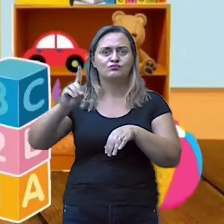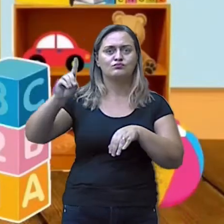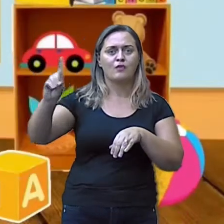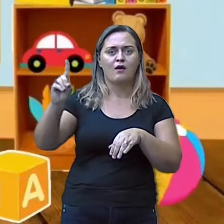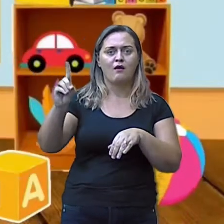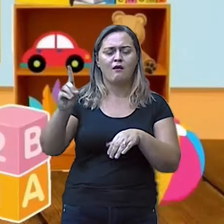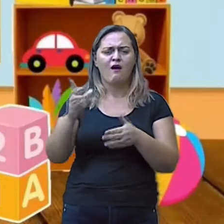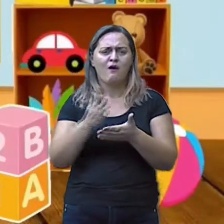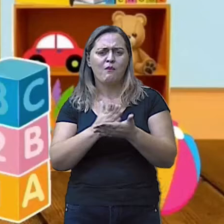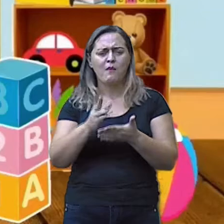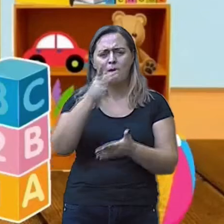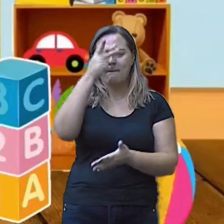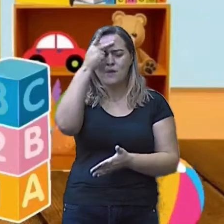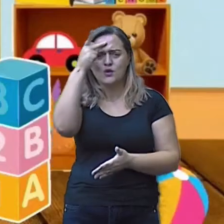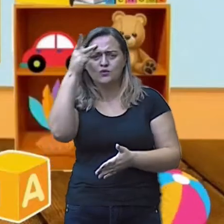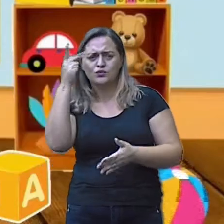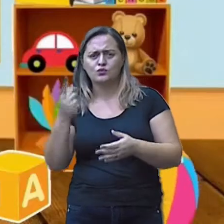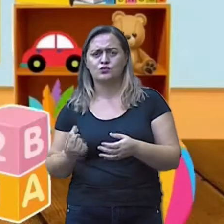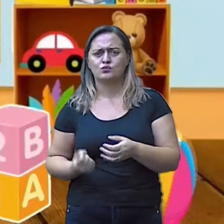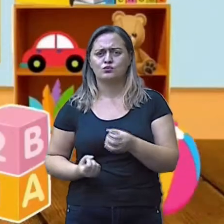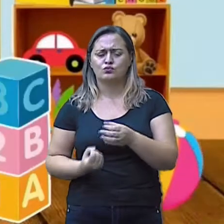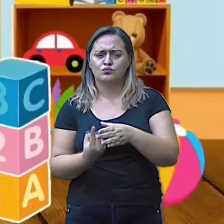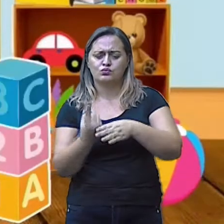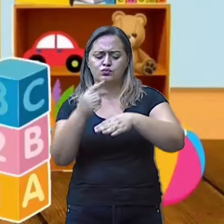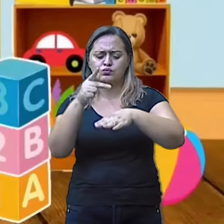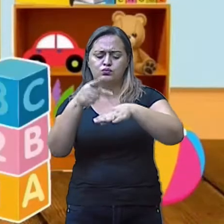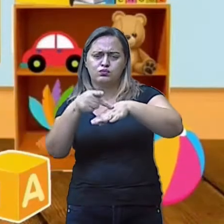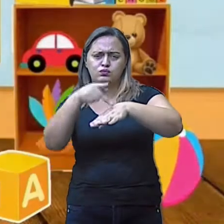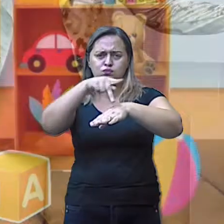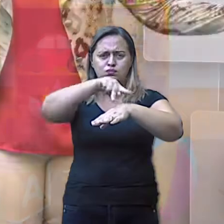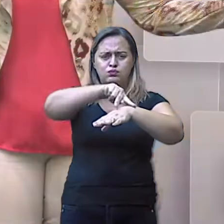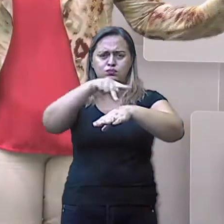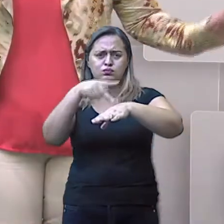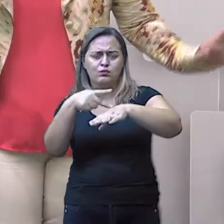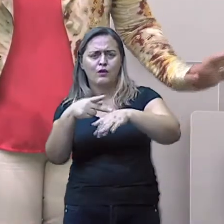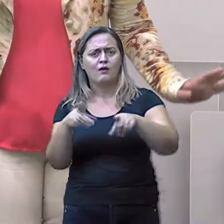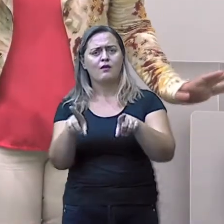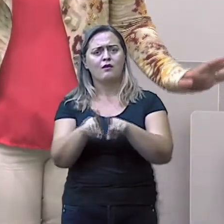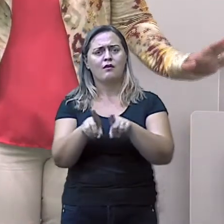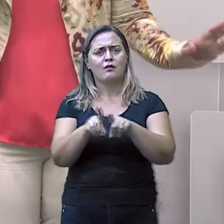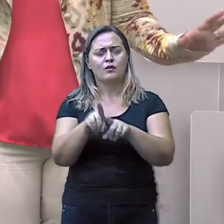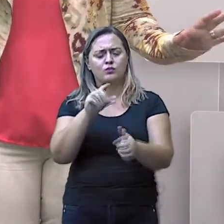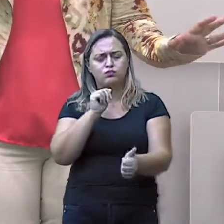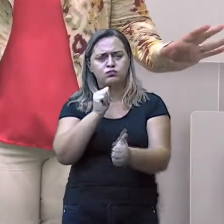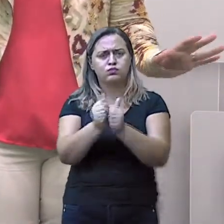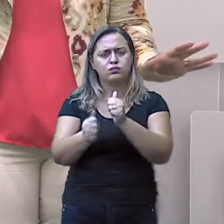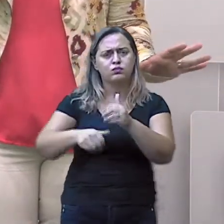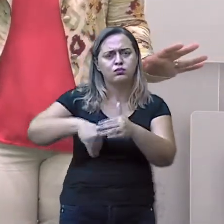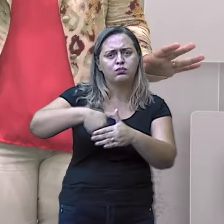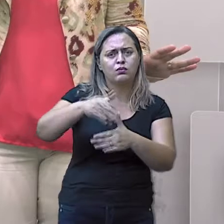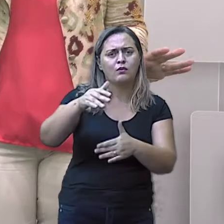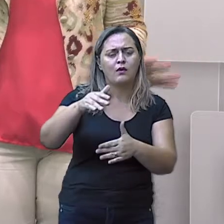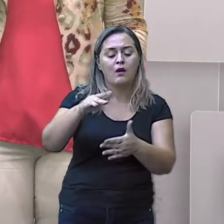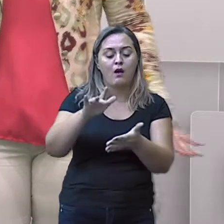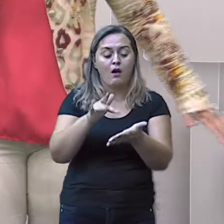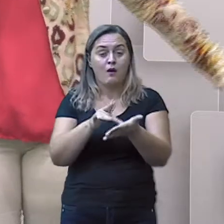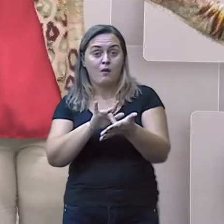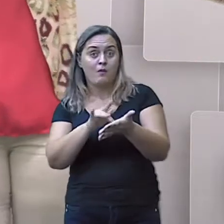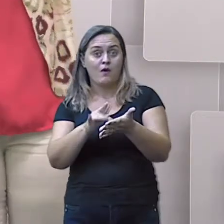ser astronauta ou até mesmo jogador. Bailarina ou